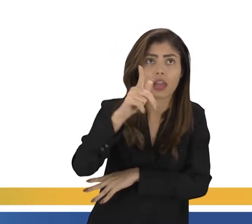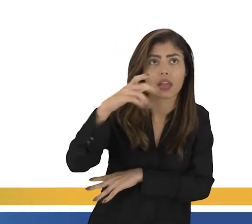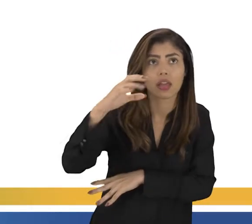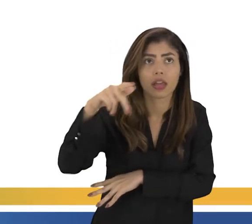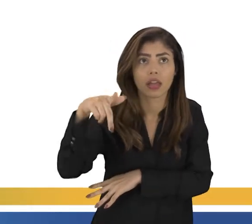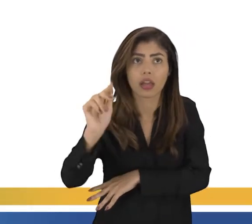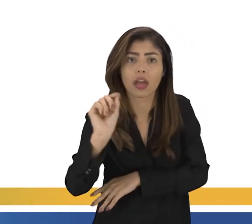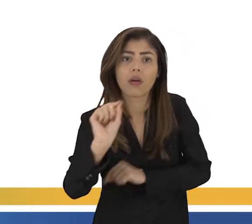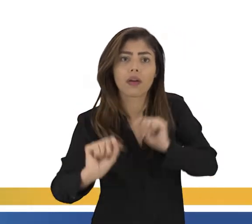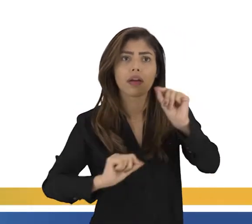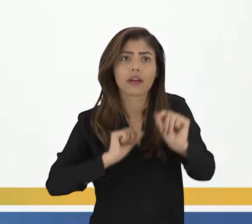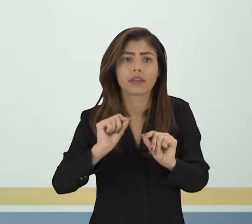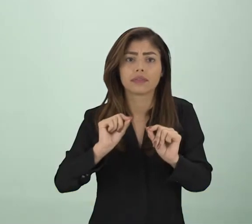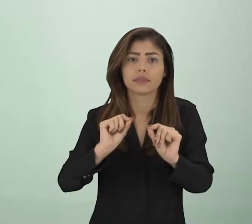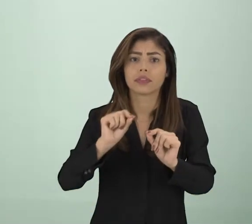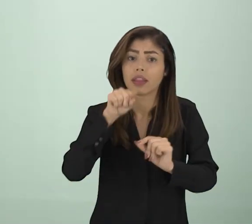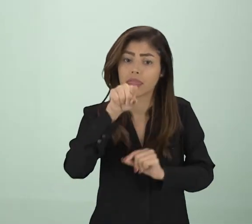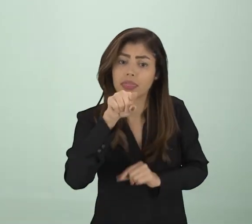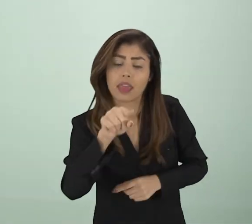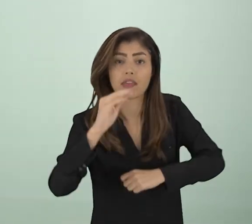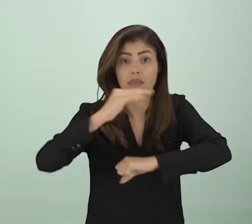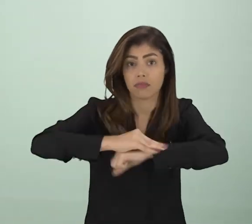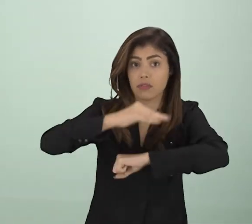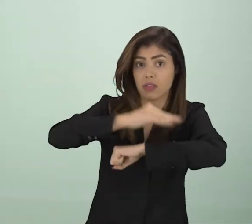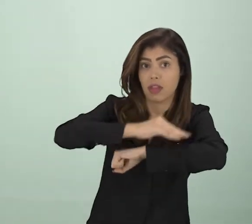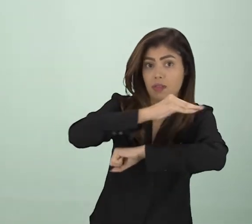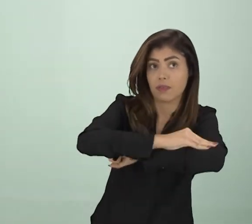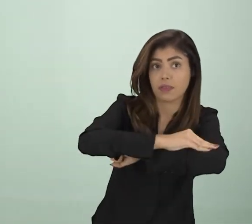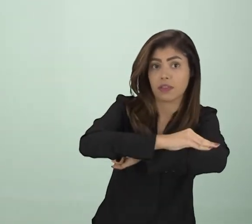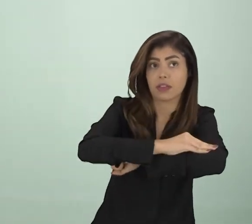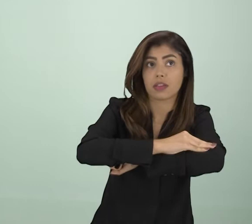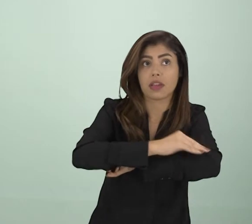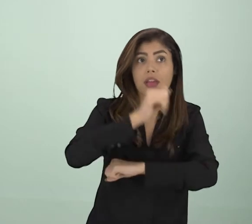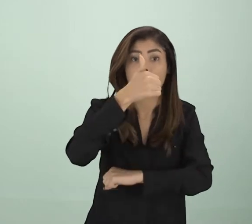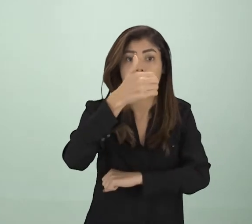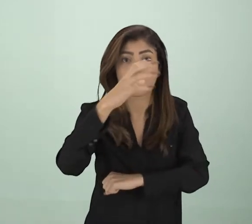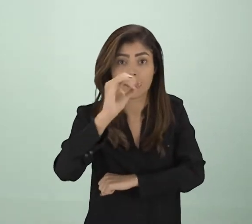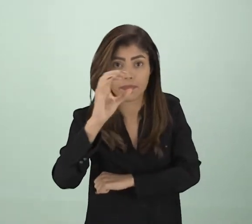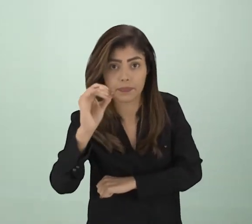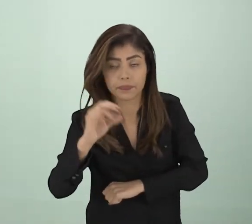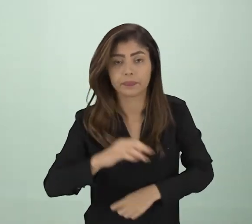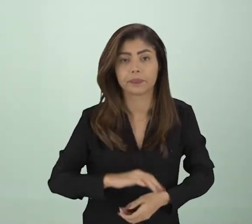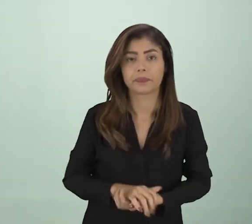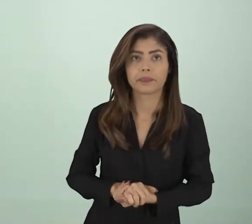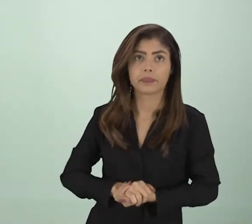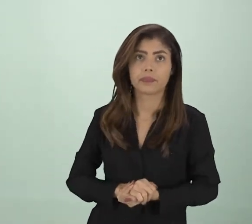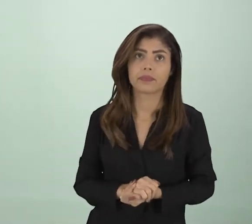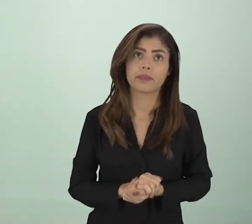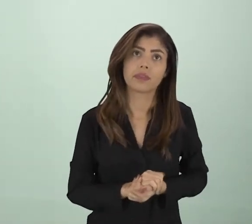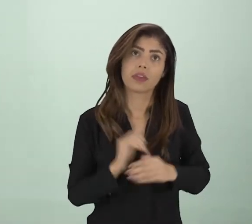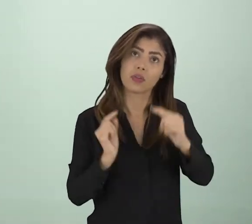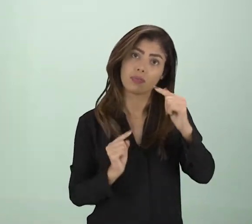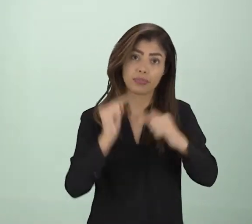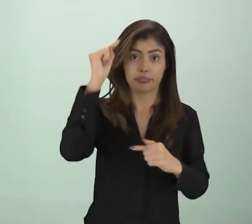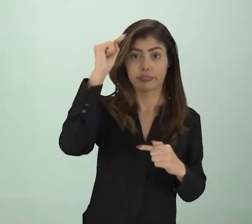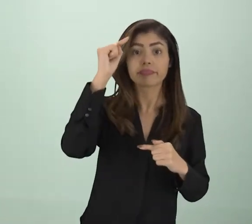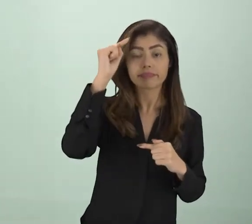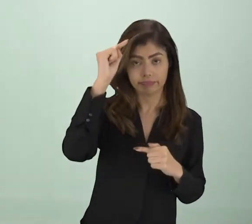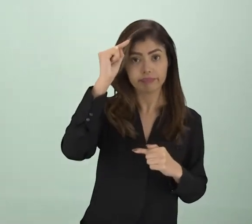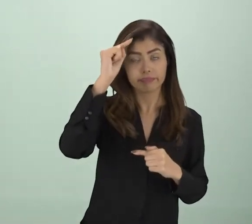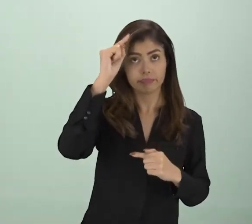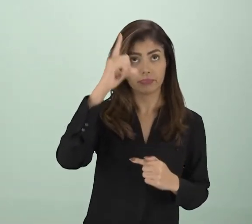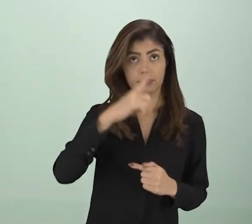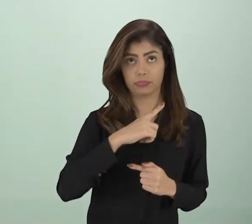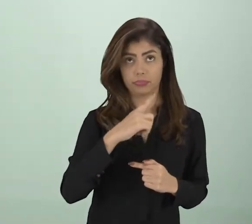grama ano desse consumidor secundário é de 100. E o topo da cadeia, nós temos